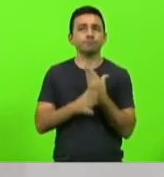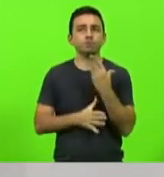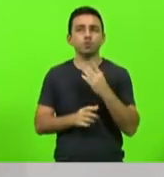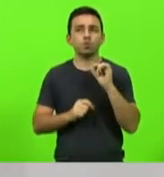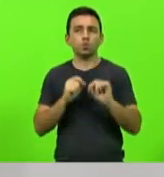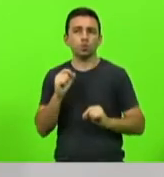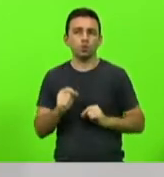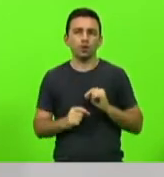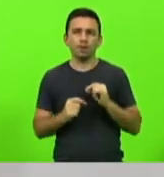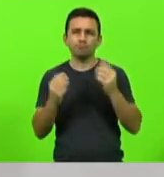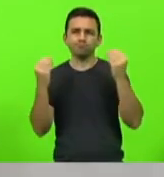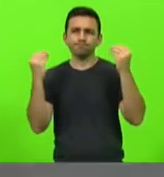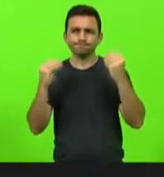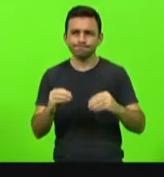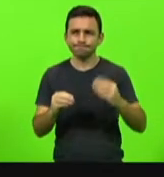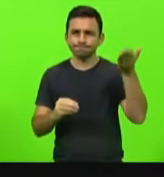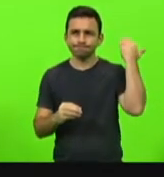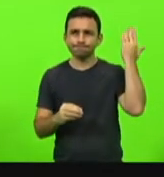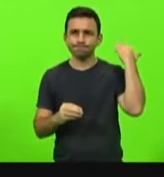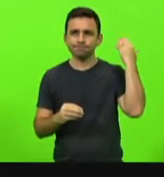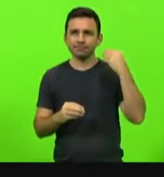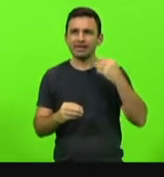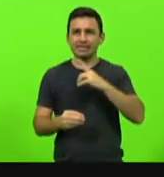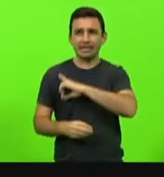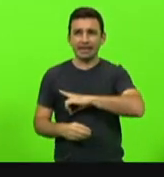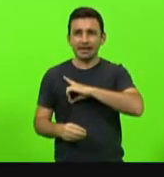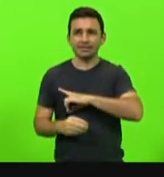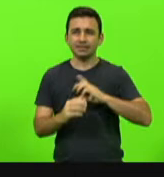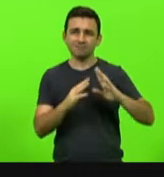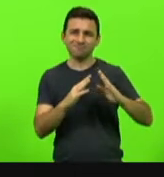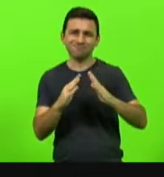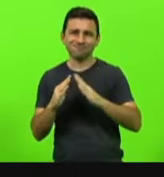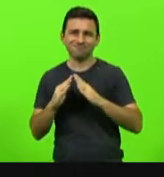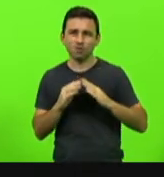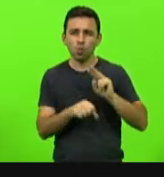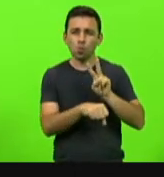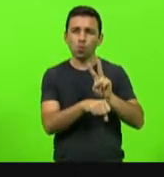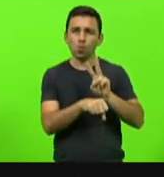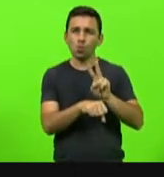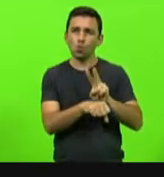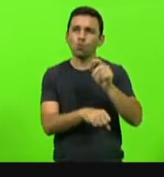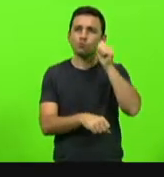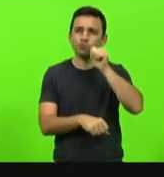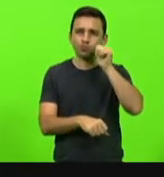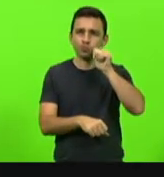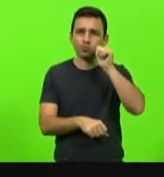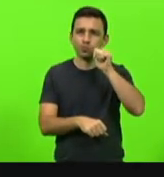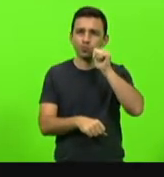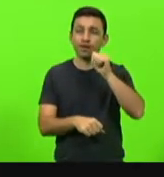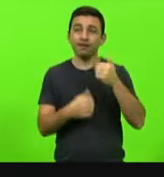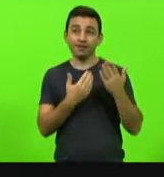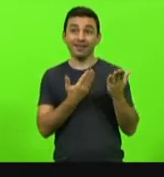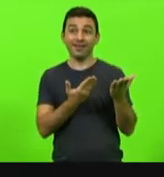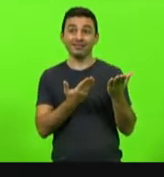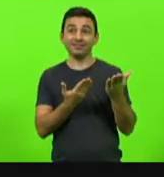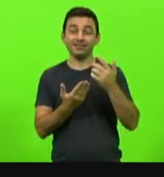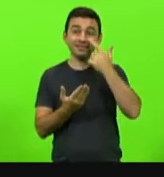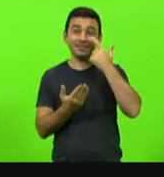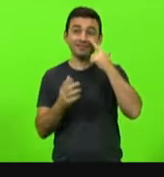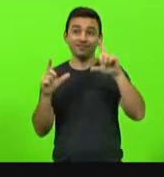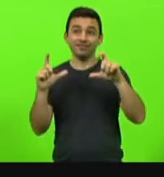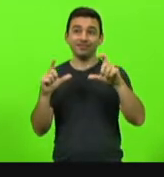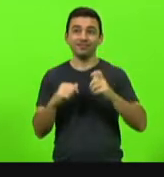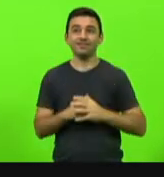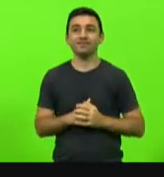instalamos na época várias delegacias de proteção à mulher, e essa aí, tiramos uma